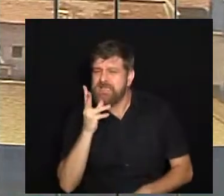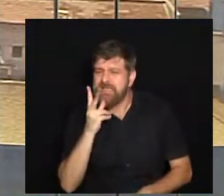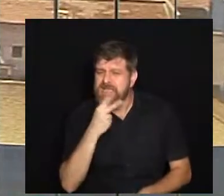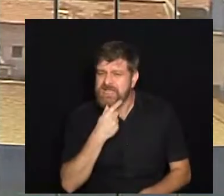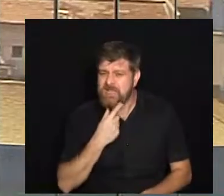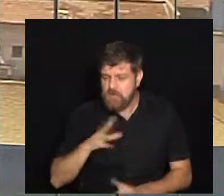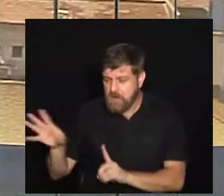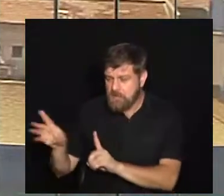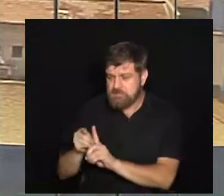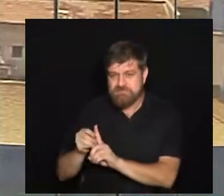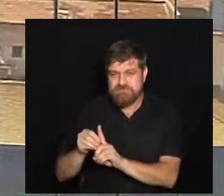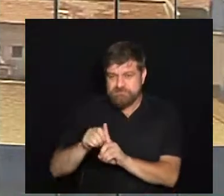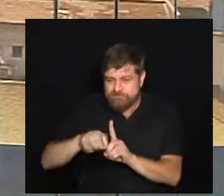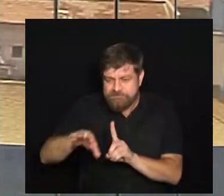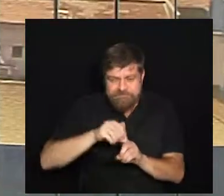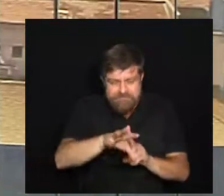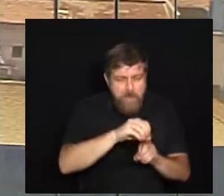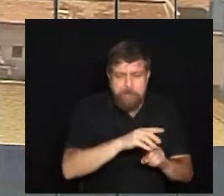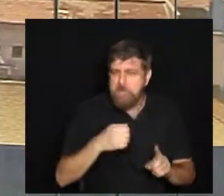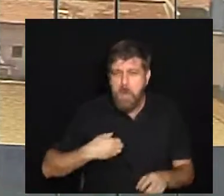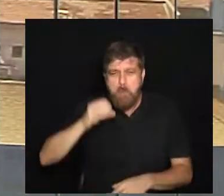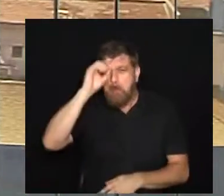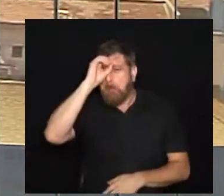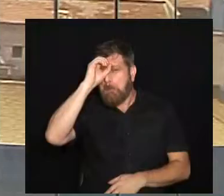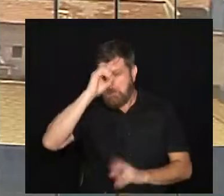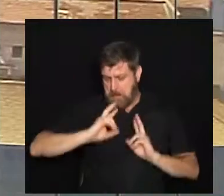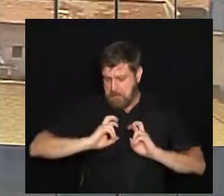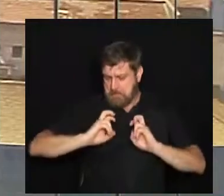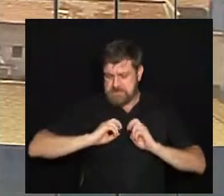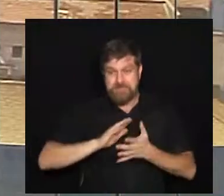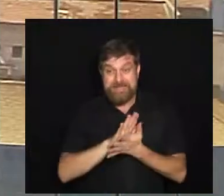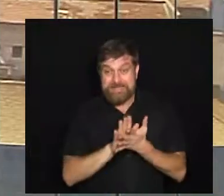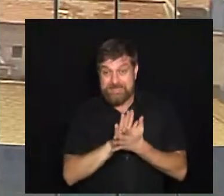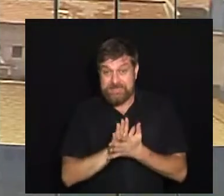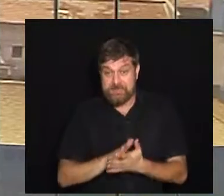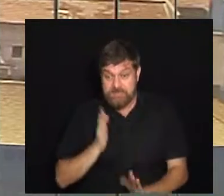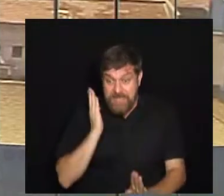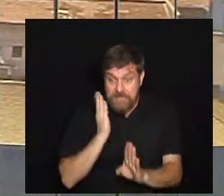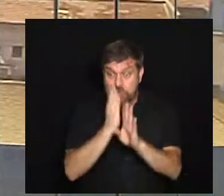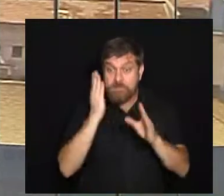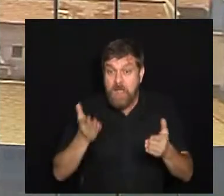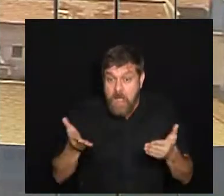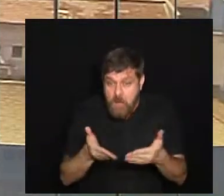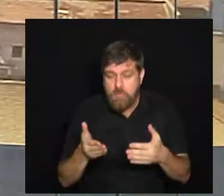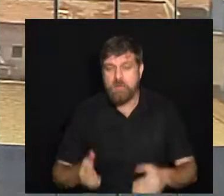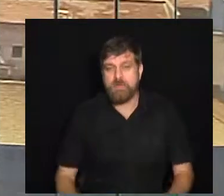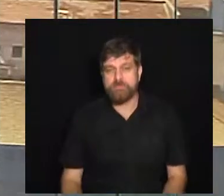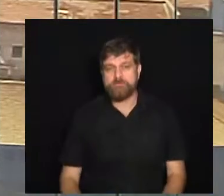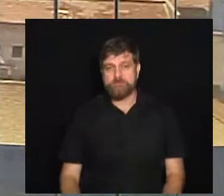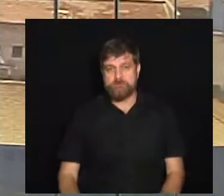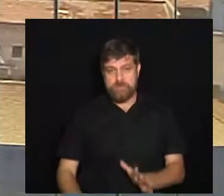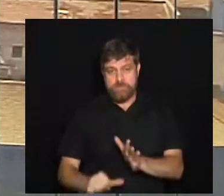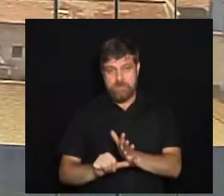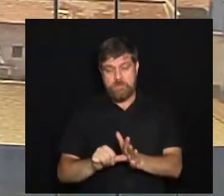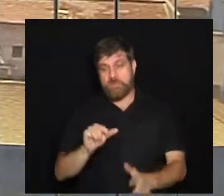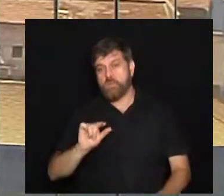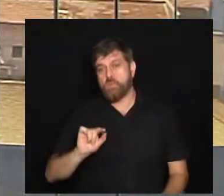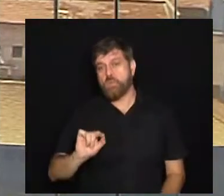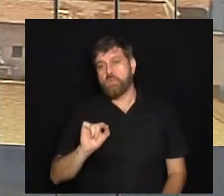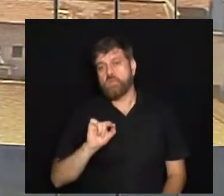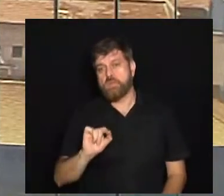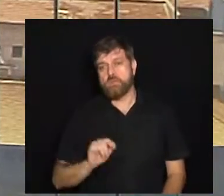tempo entre o contato e o início dos sintomas e tal então tudo isso a gente ainda está descobrindo então o que que a gente viu primeiro que